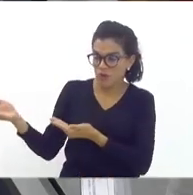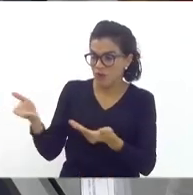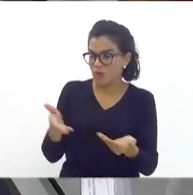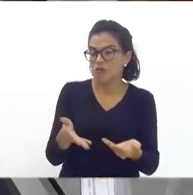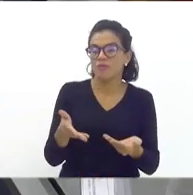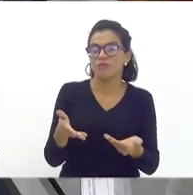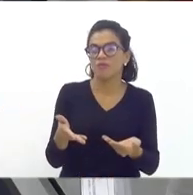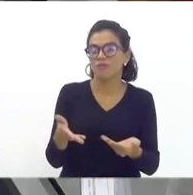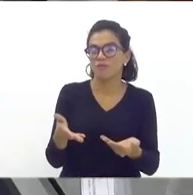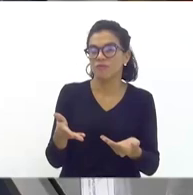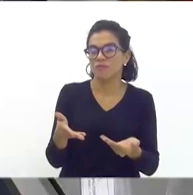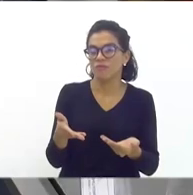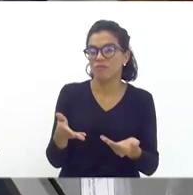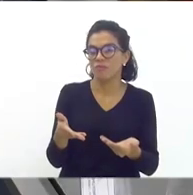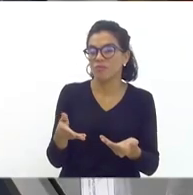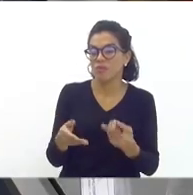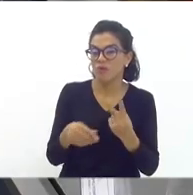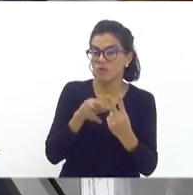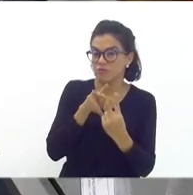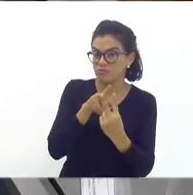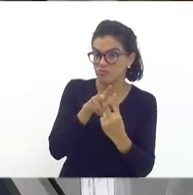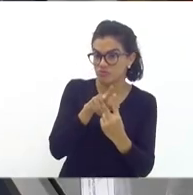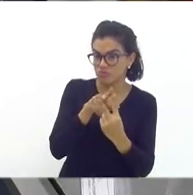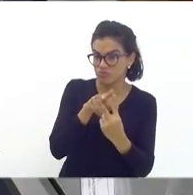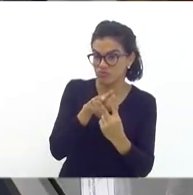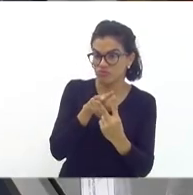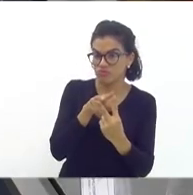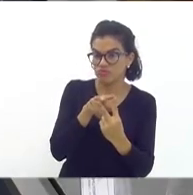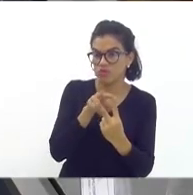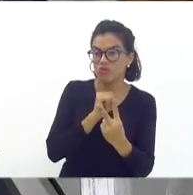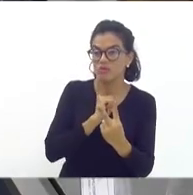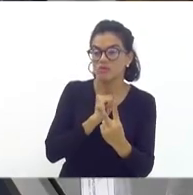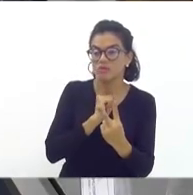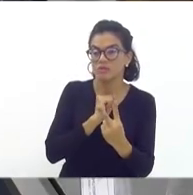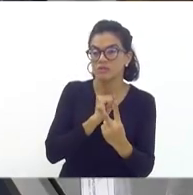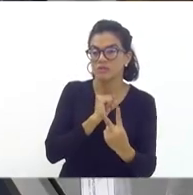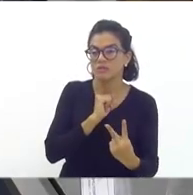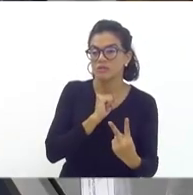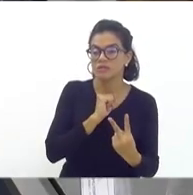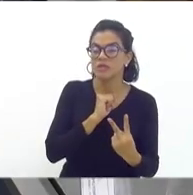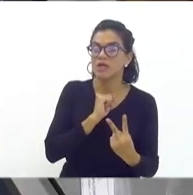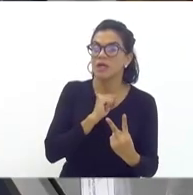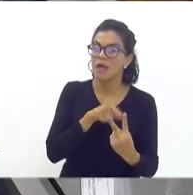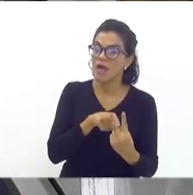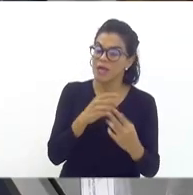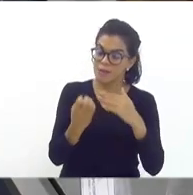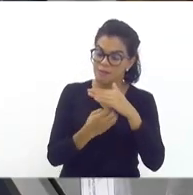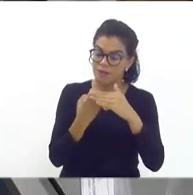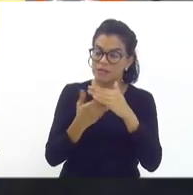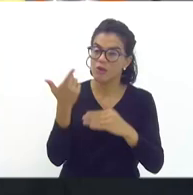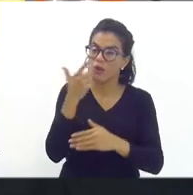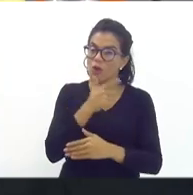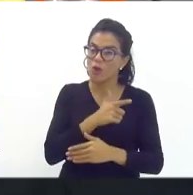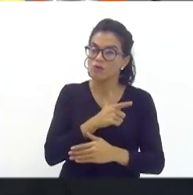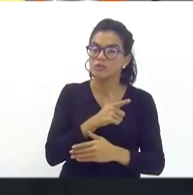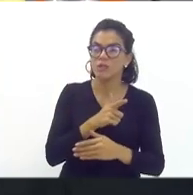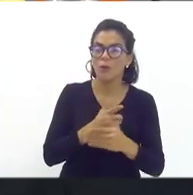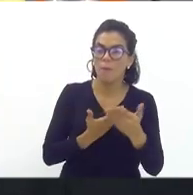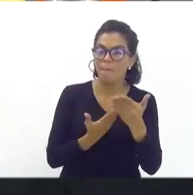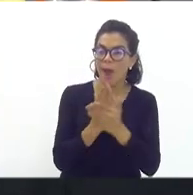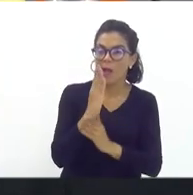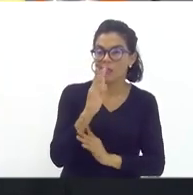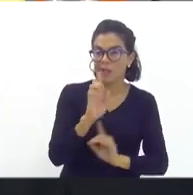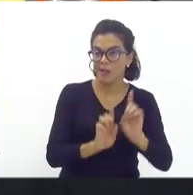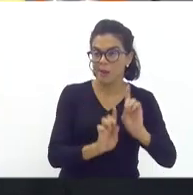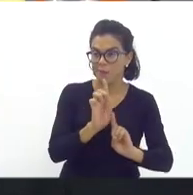chamar como se diz os dois maiores é que pegou a concessão de fotos para se ouvir como é que